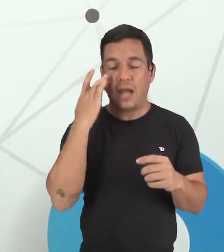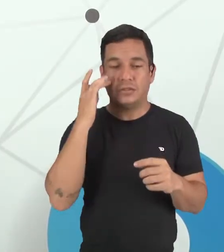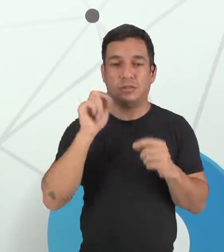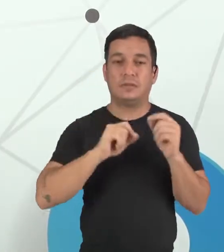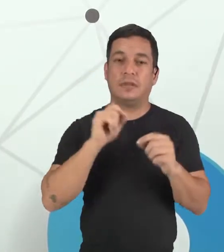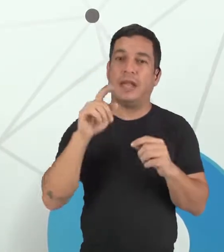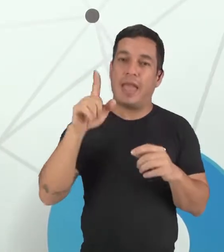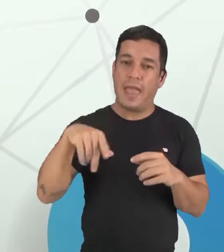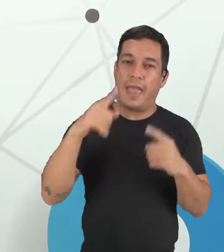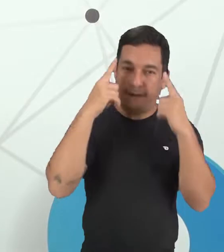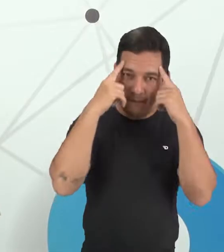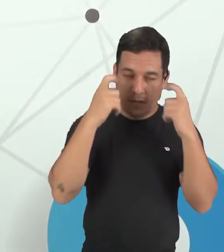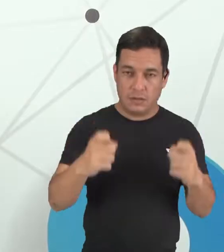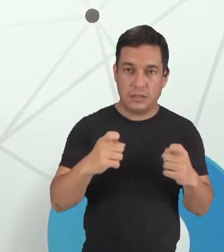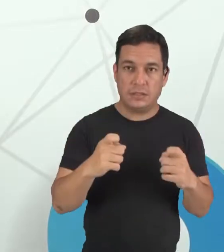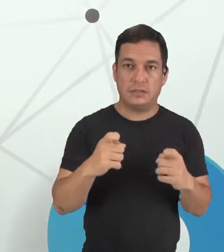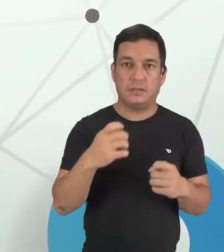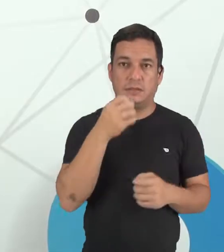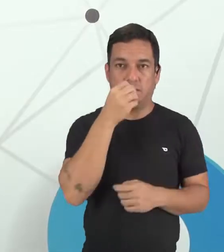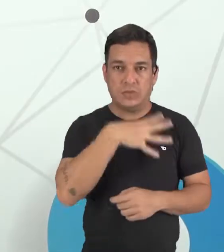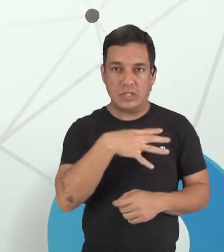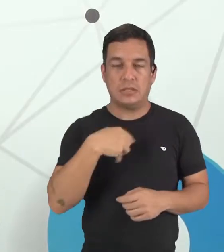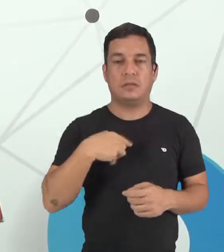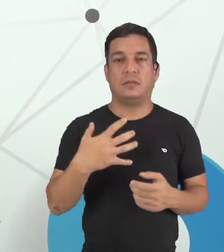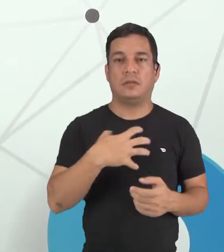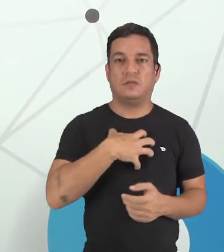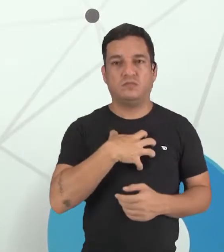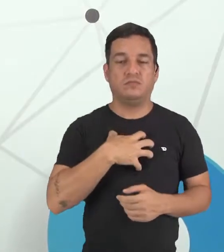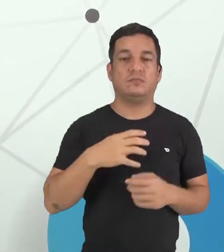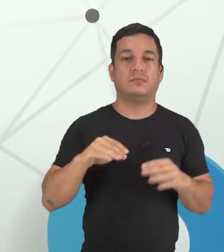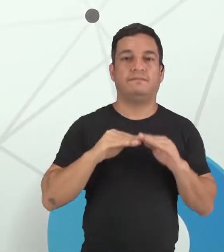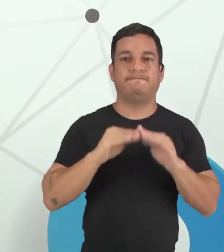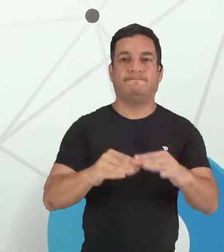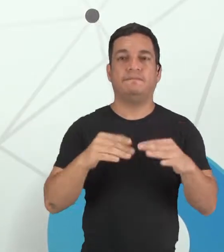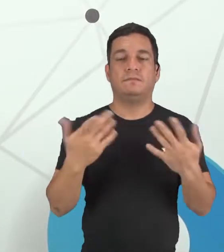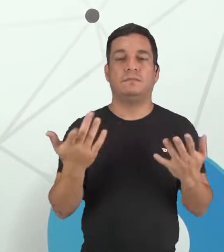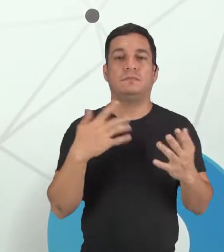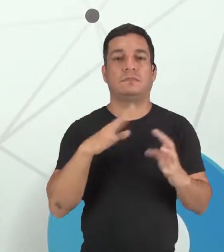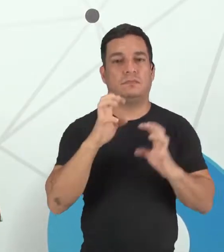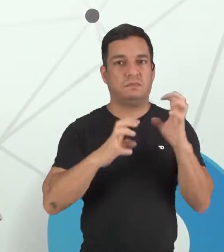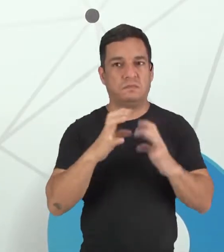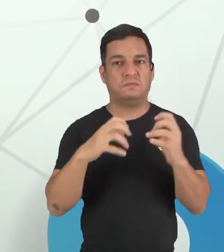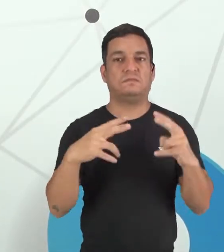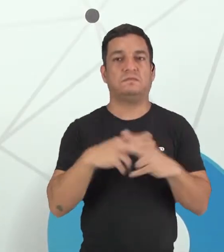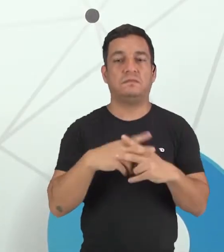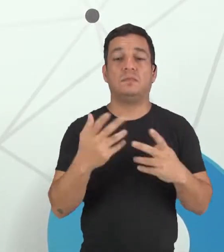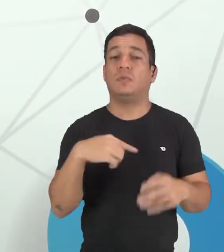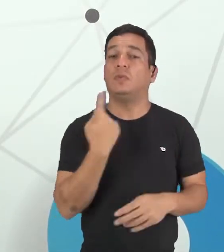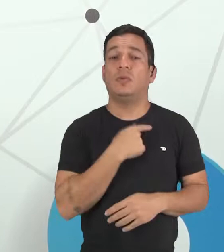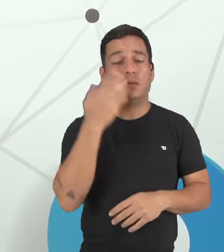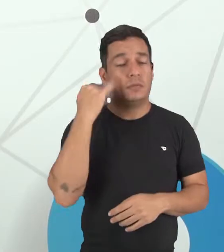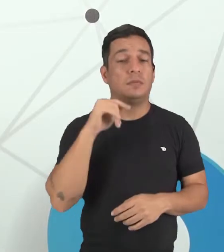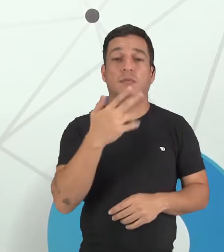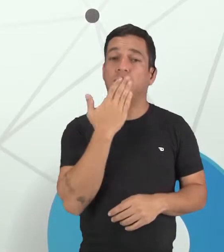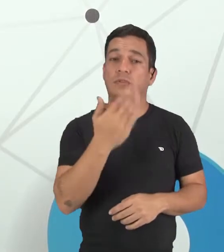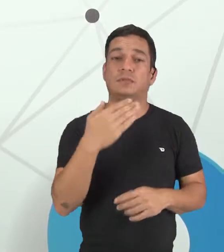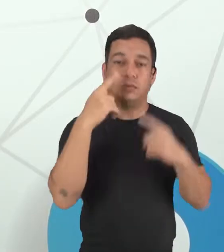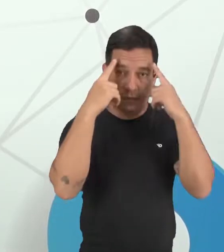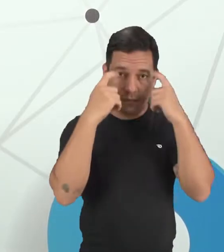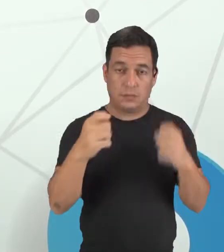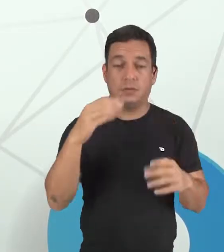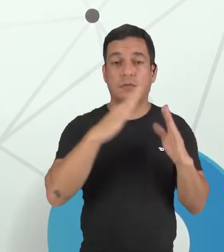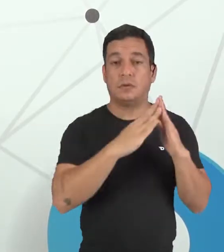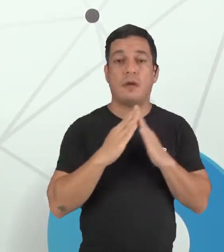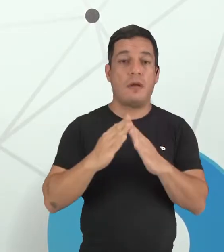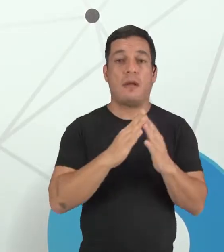que somente ela é que caracteriza a violência doméstica, mas nós sabemos os tipos de